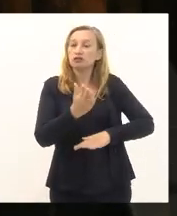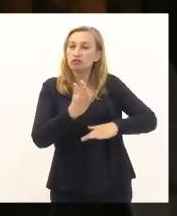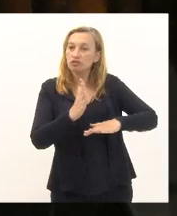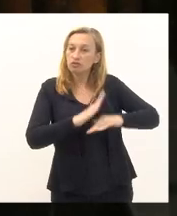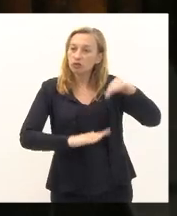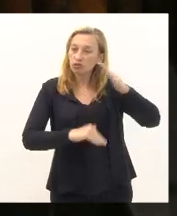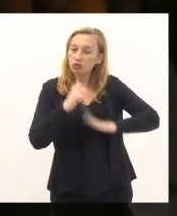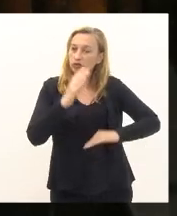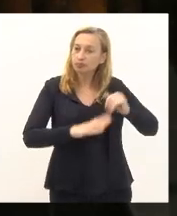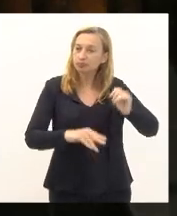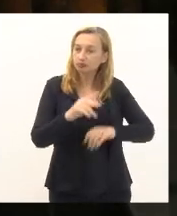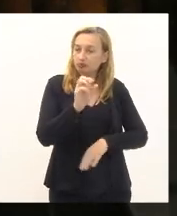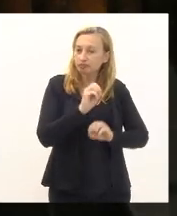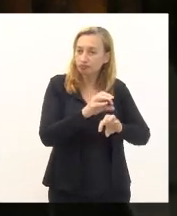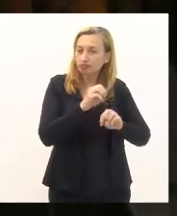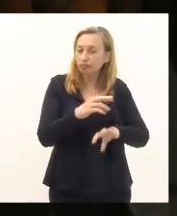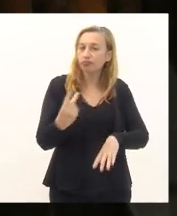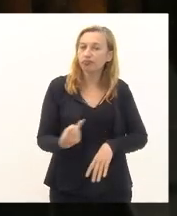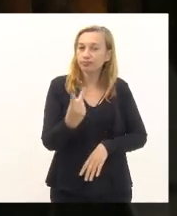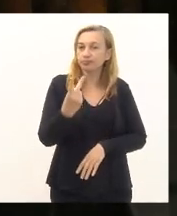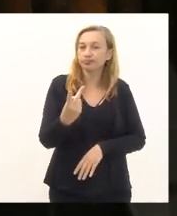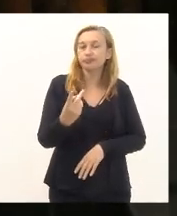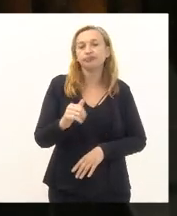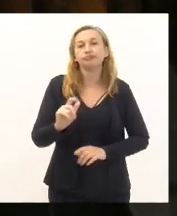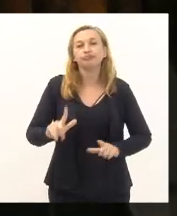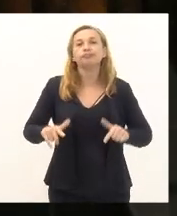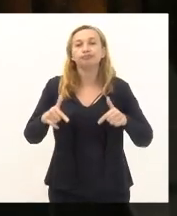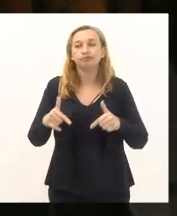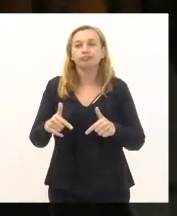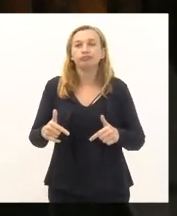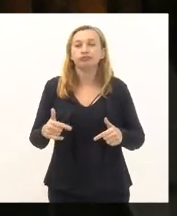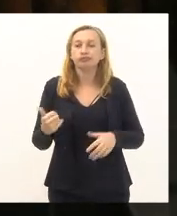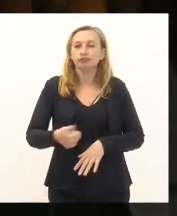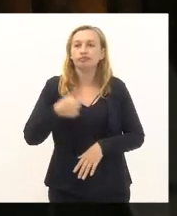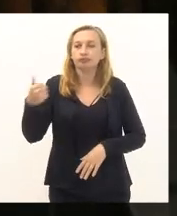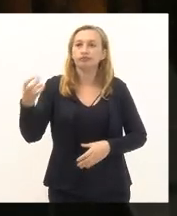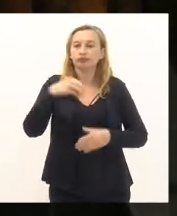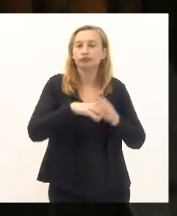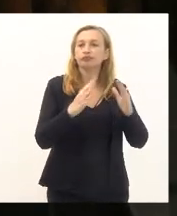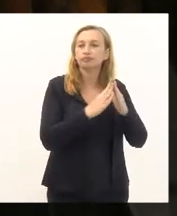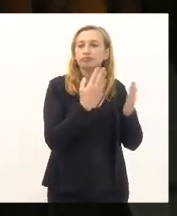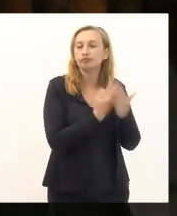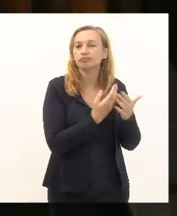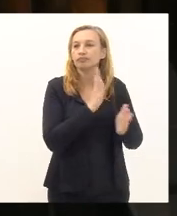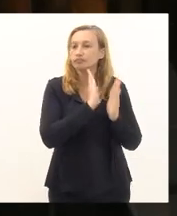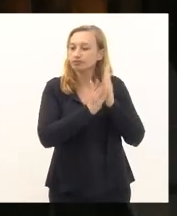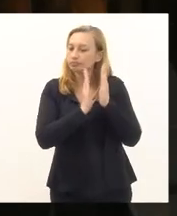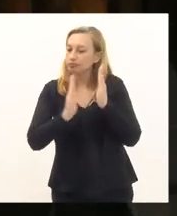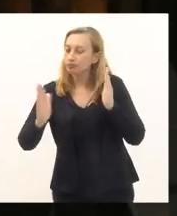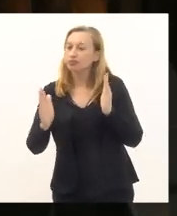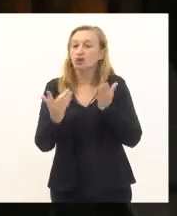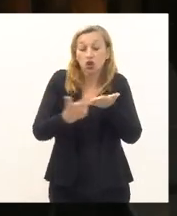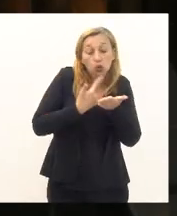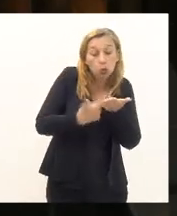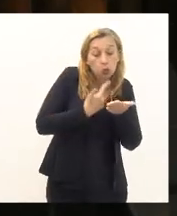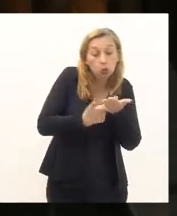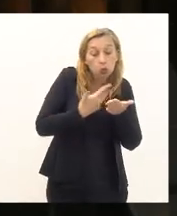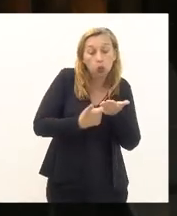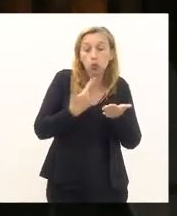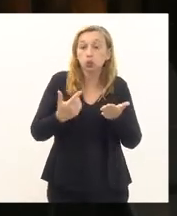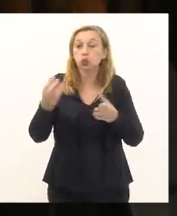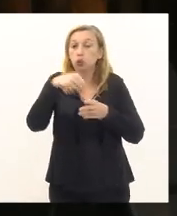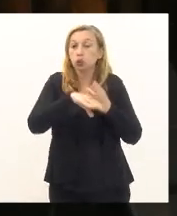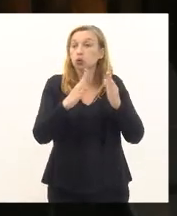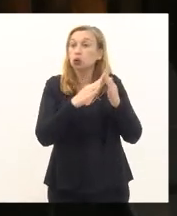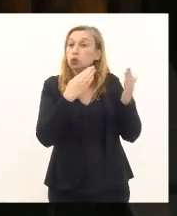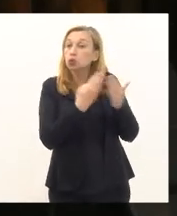educação, que garanta melhores condições de funcionamento nas escolas. Vamos ter biblioteca, vamos ter livros, acervos,